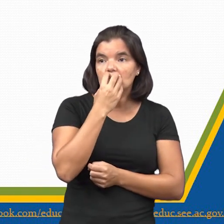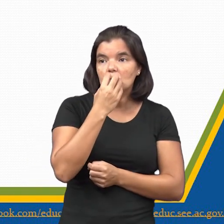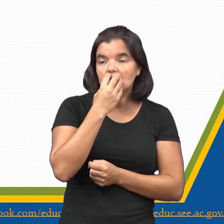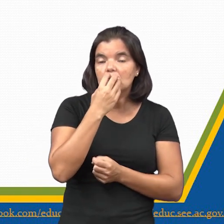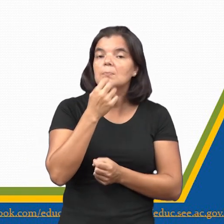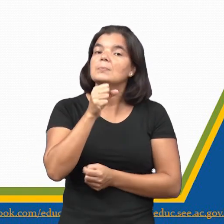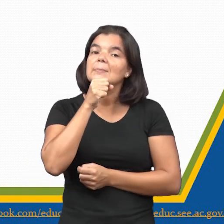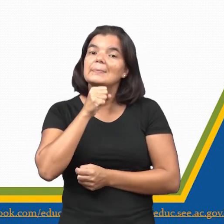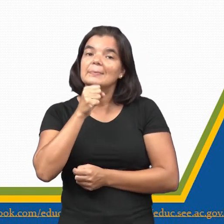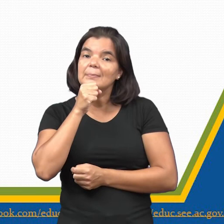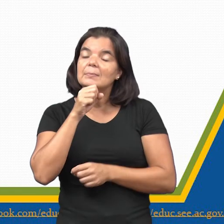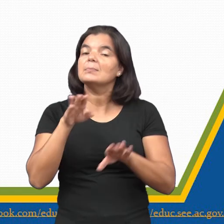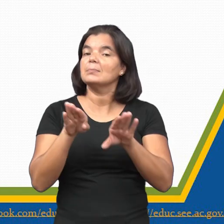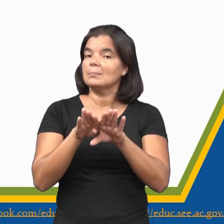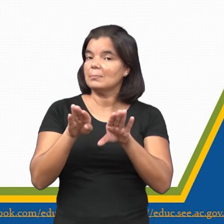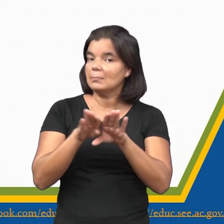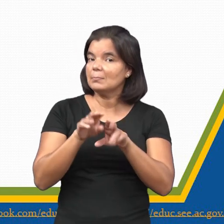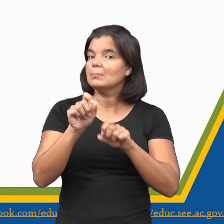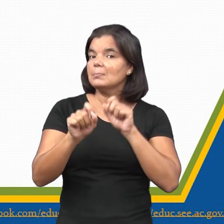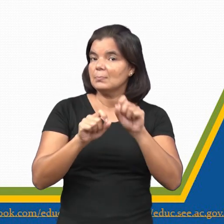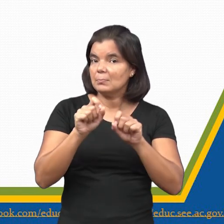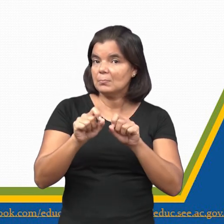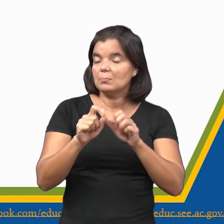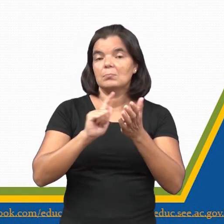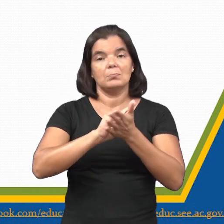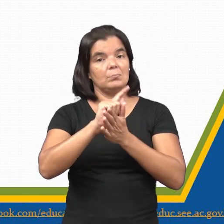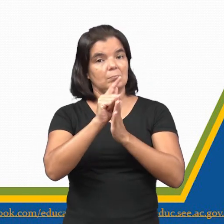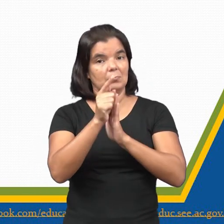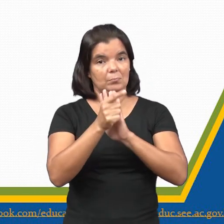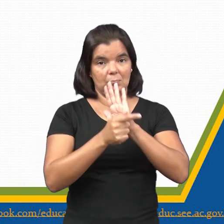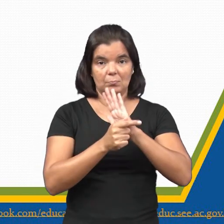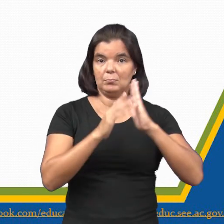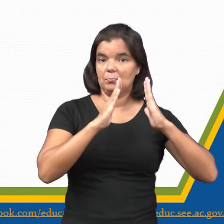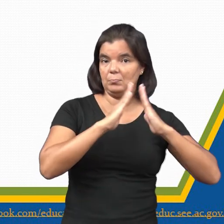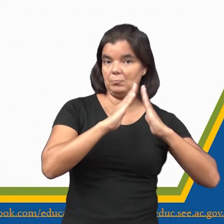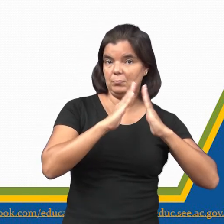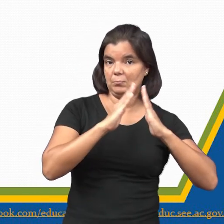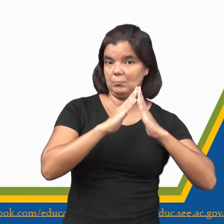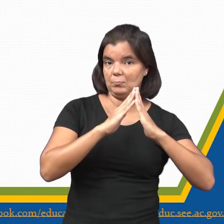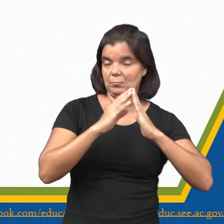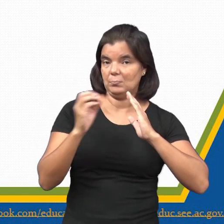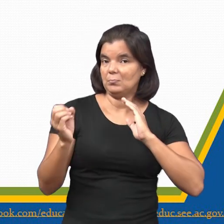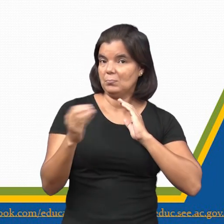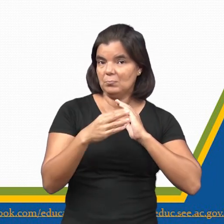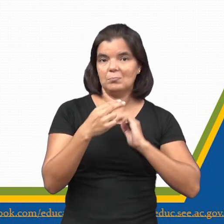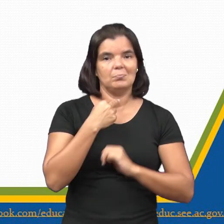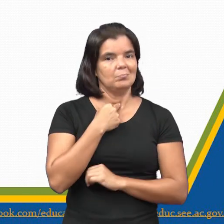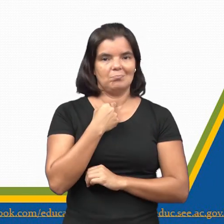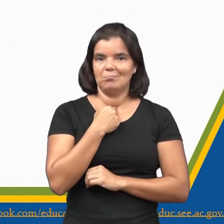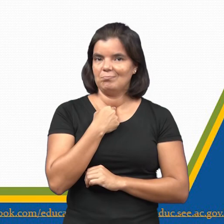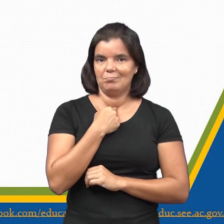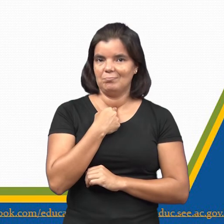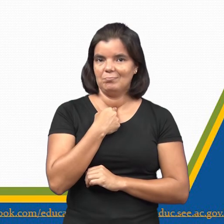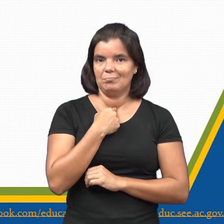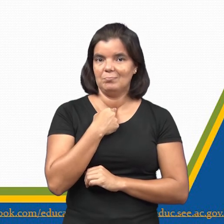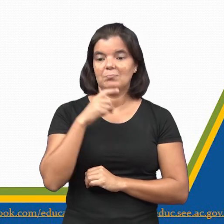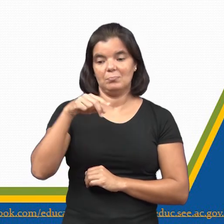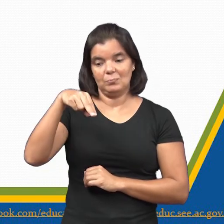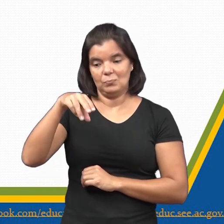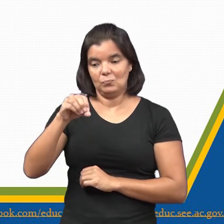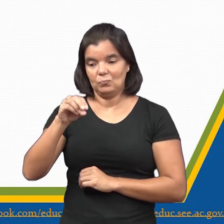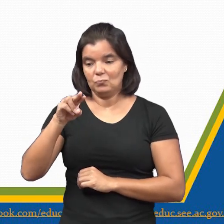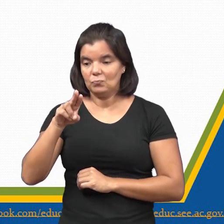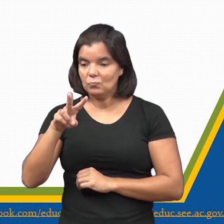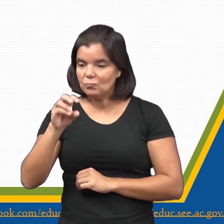exemplo. Isso também serve para o gênero. A casa novo, isso não pode acontecer. É a